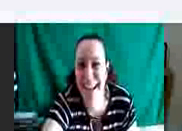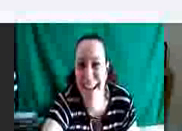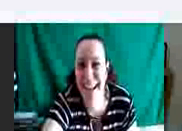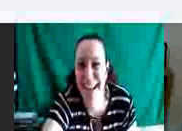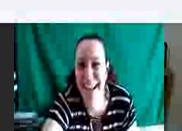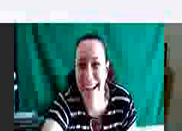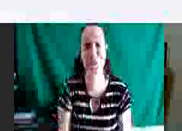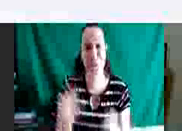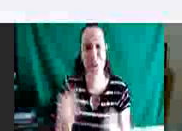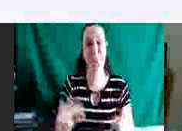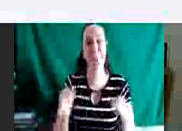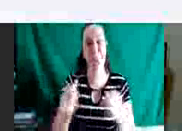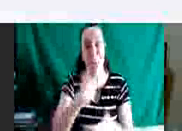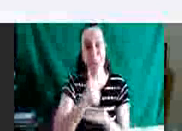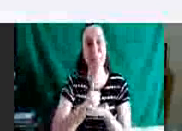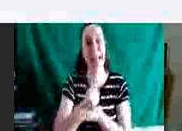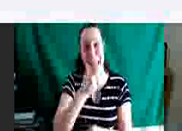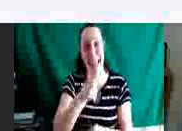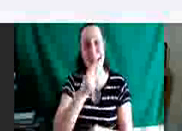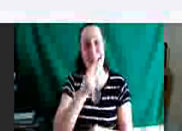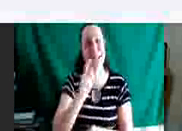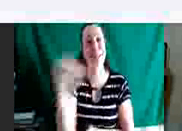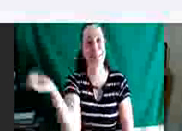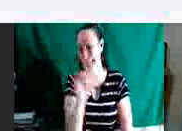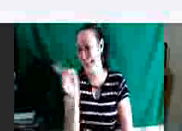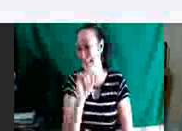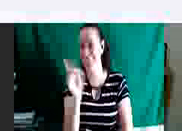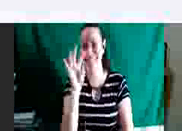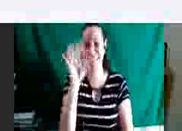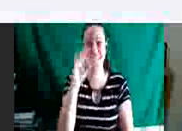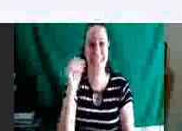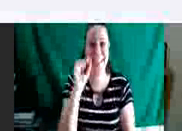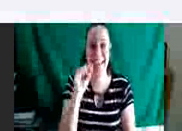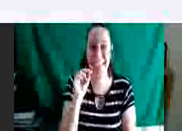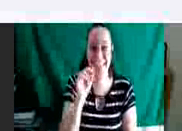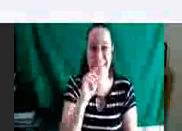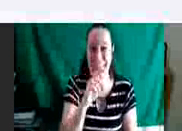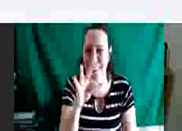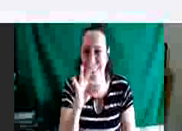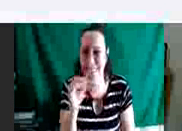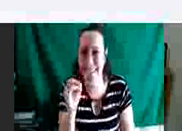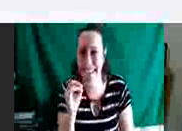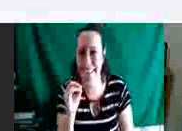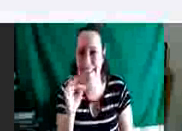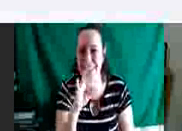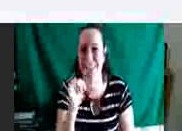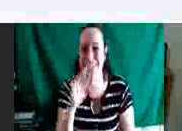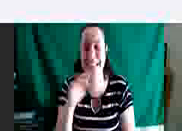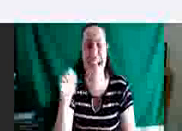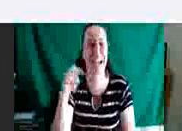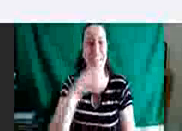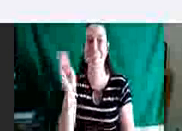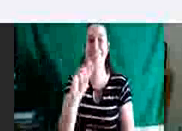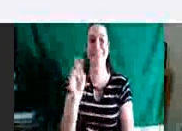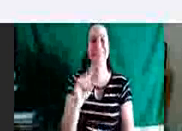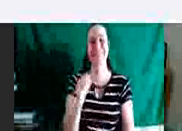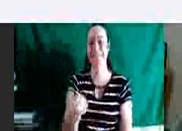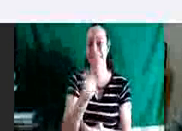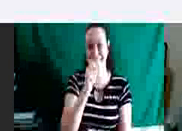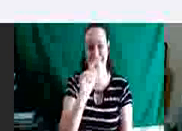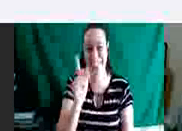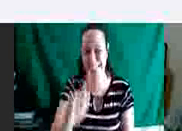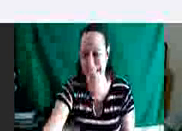Bom, então, o ASP Top 10, ele é uma lista dos 10 principais riscos. Se você clicar aqui, ó, acho que tanto faz